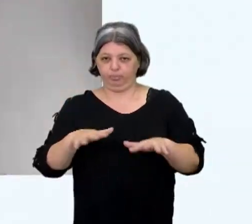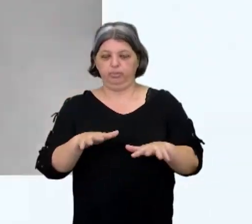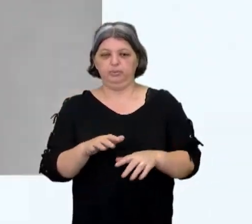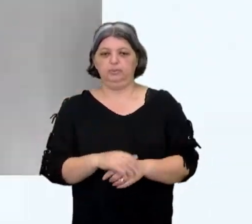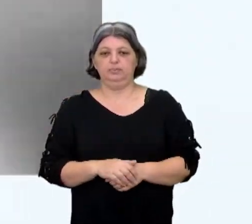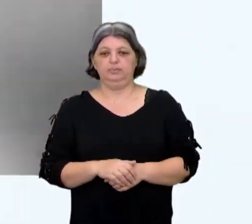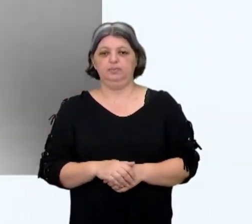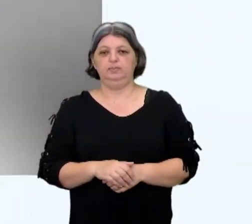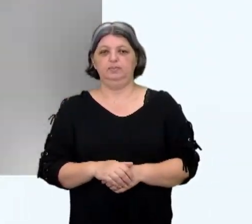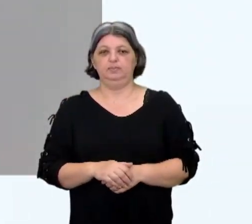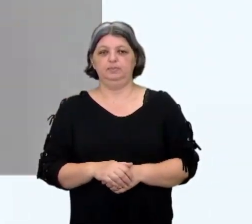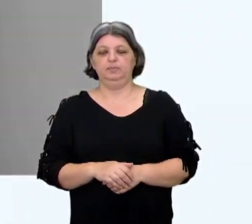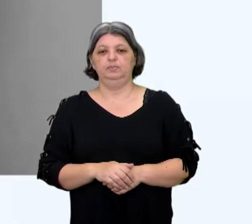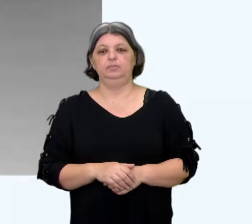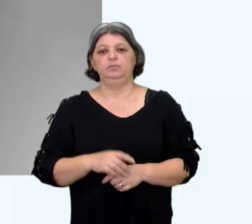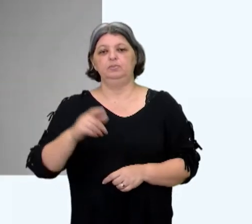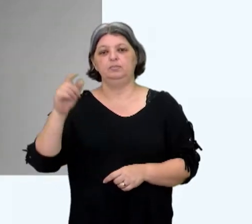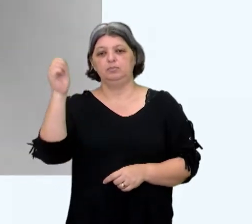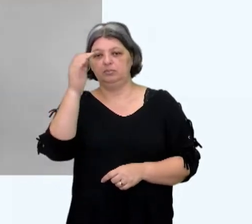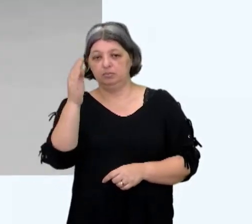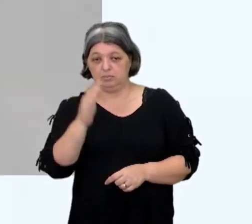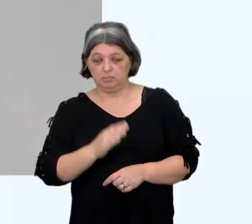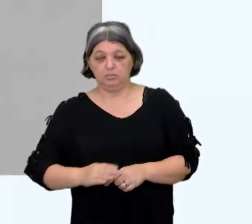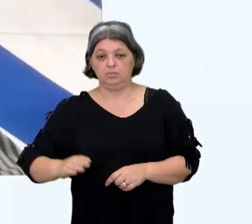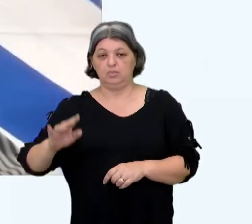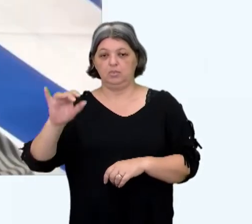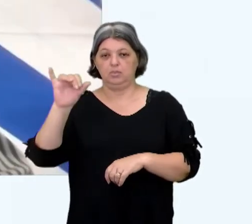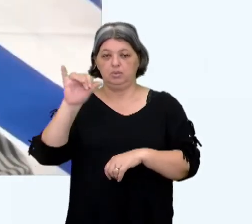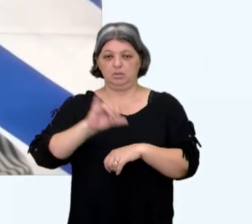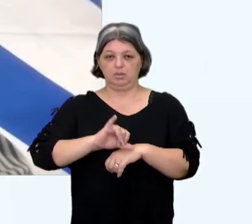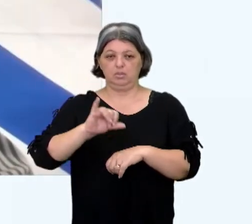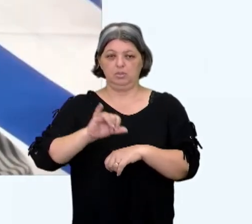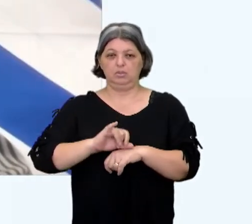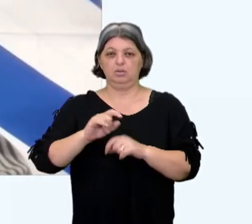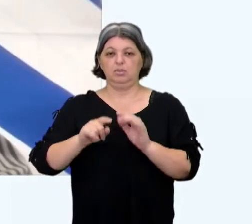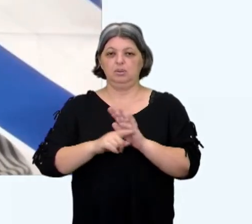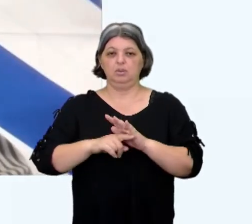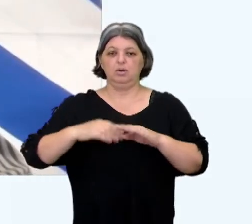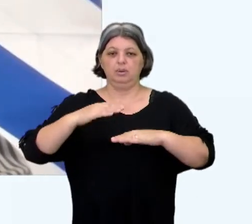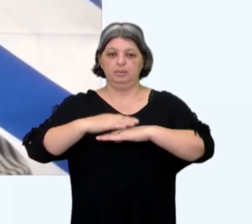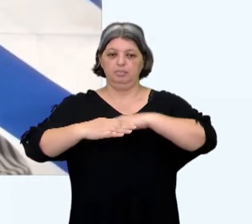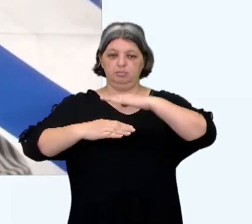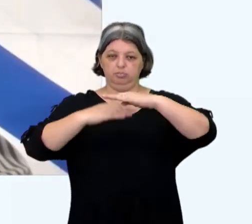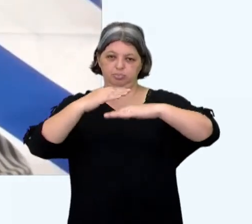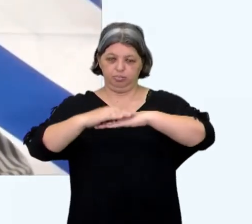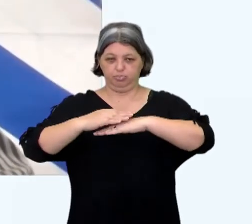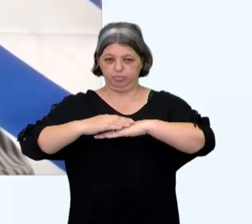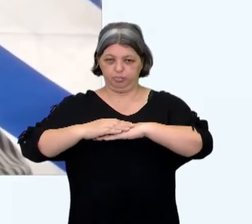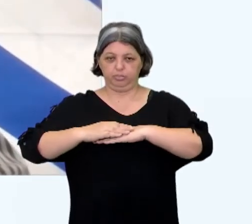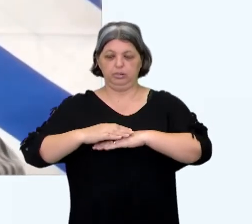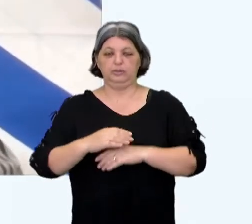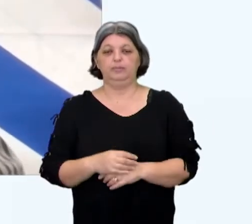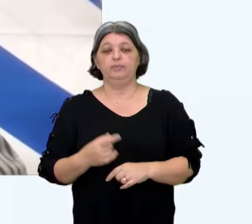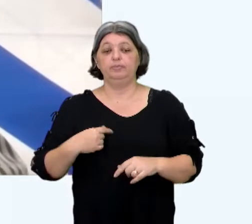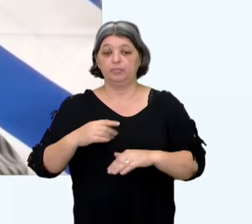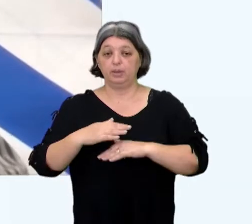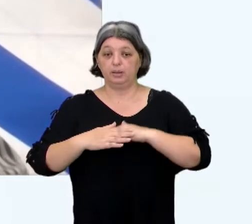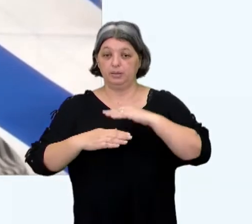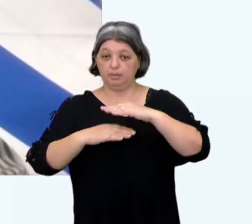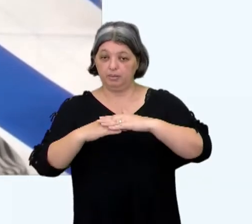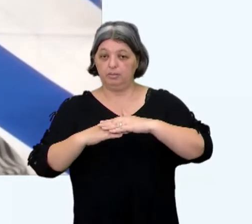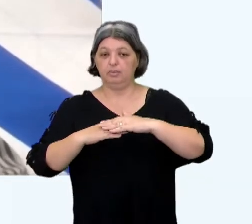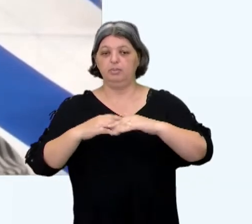O Brasil, ele se encontra no centro de uma grande placa tectônica, que é chamada placa sul-americana. E essa placa está longe